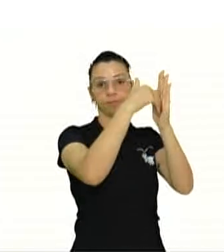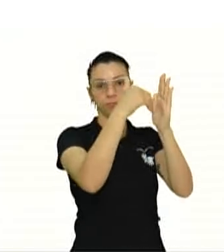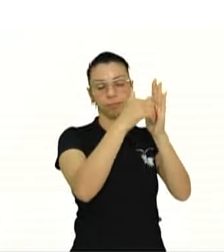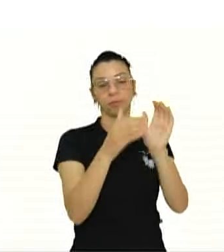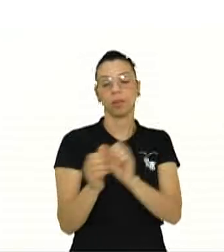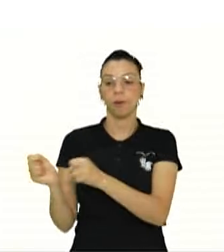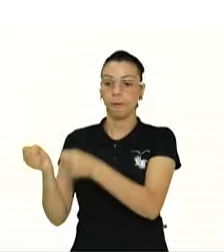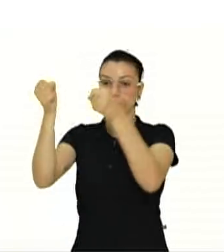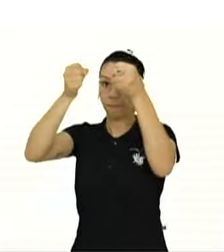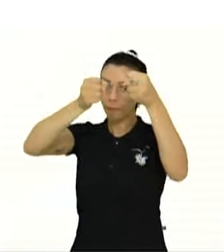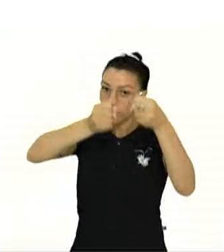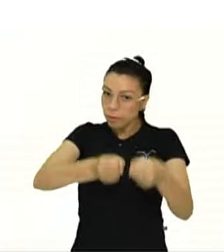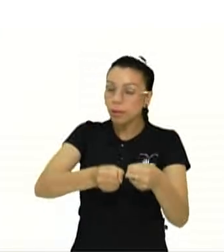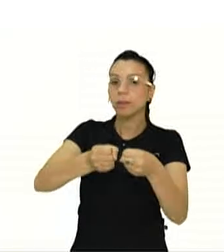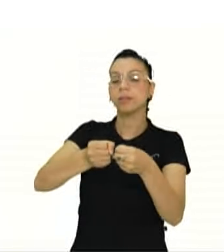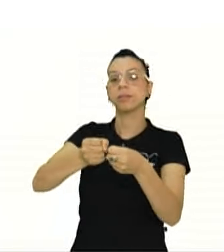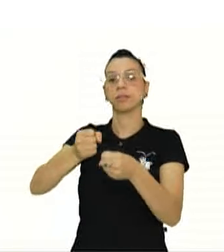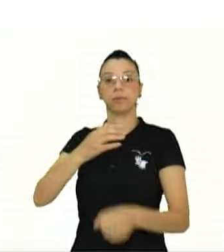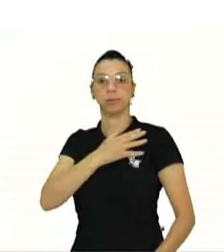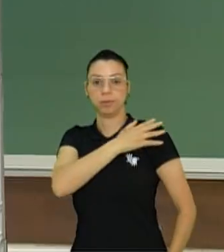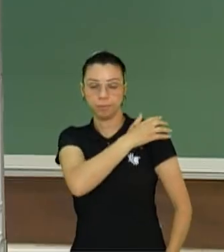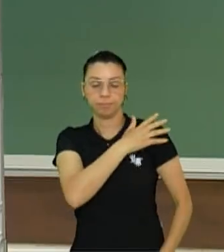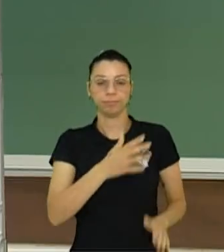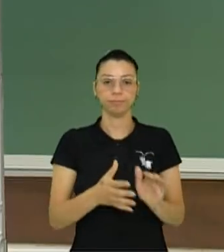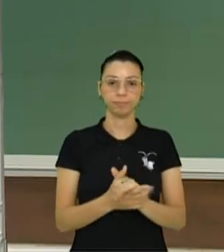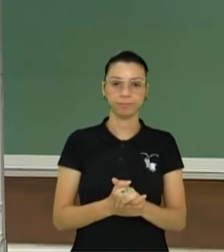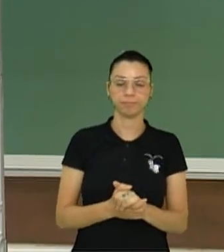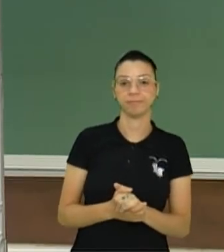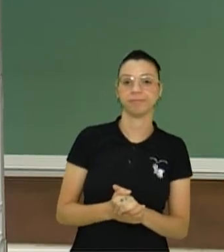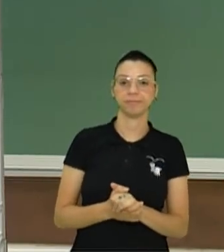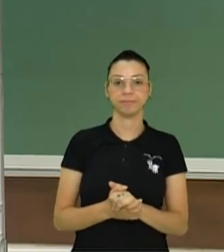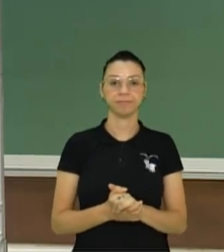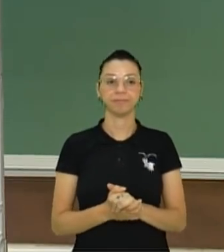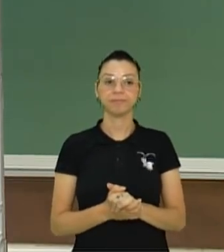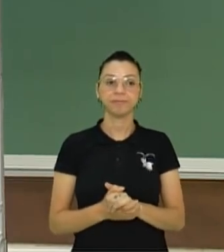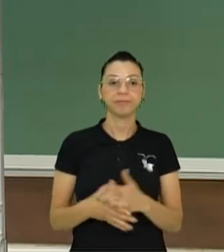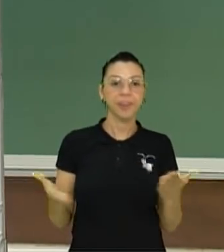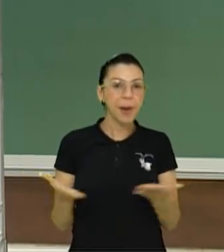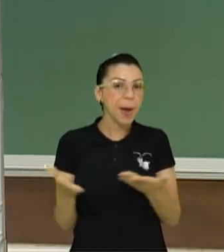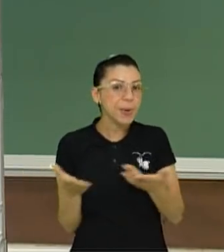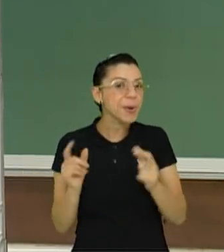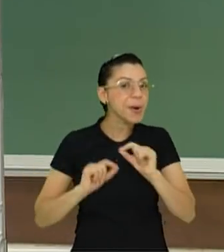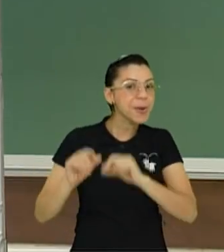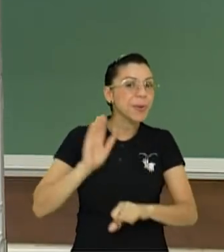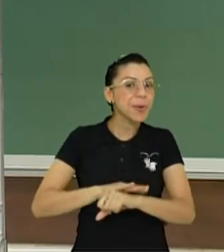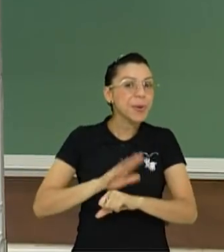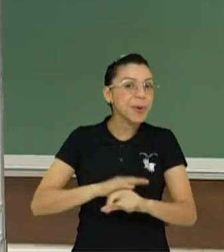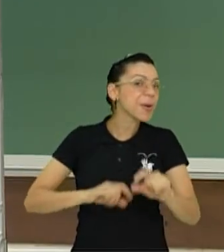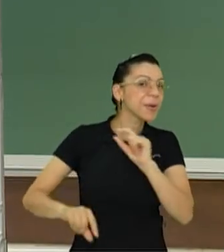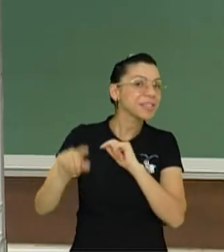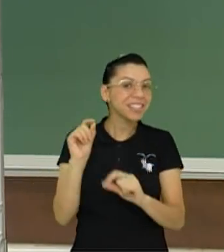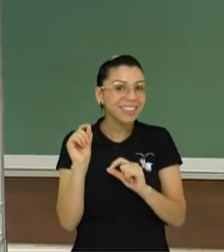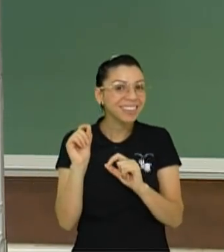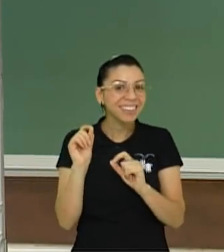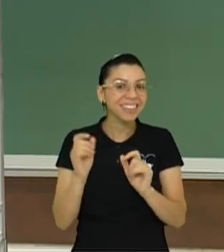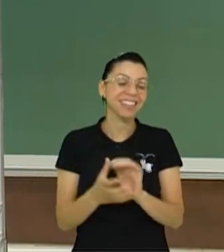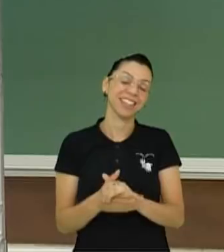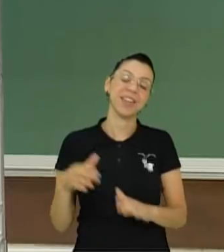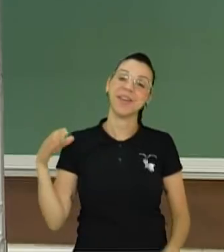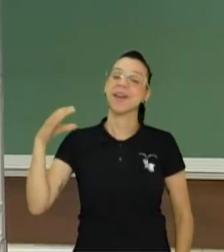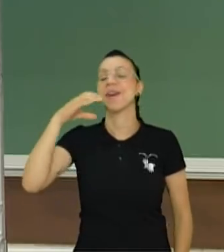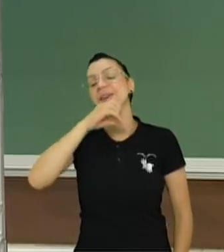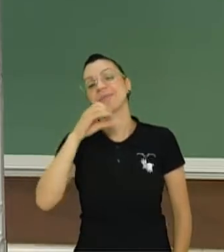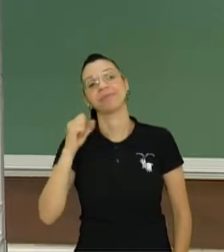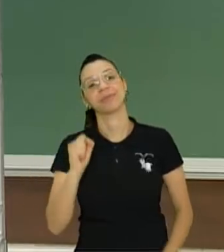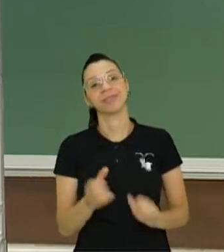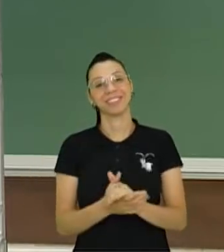risco o poder dos patrícios. É isso que nós vamos ver para as próximas aulas. Não percam! Mas agora chegou o momento! E claro, eu adorei a